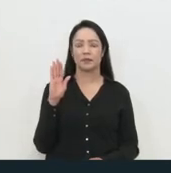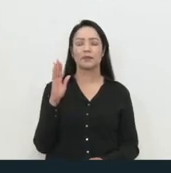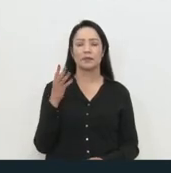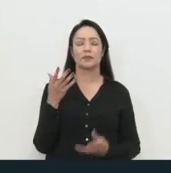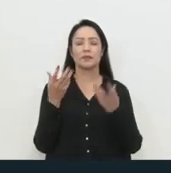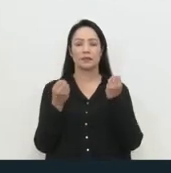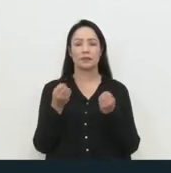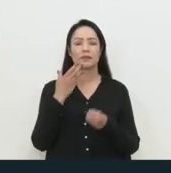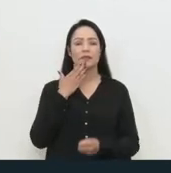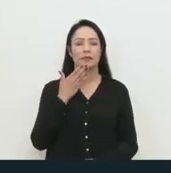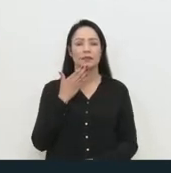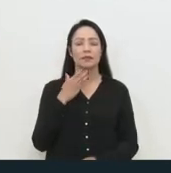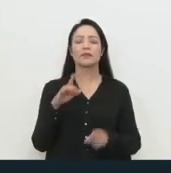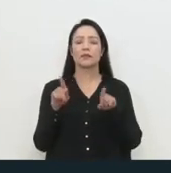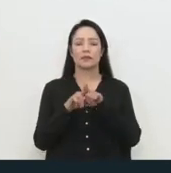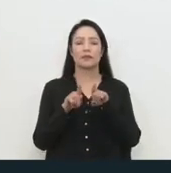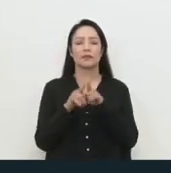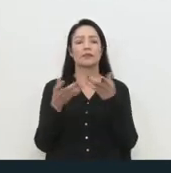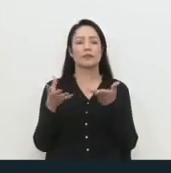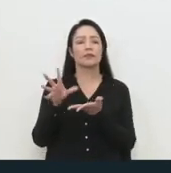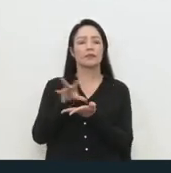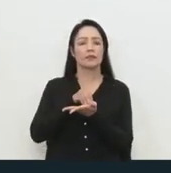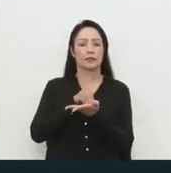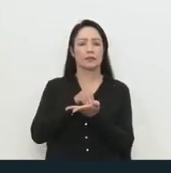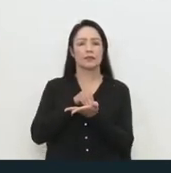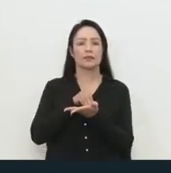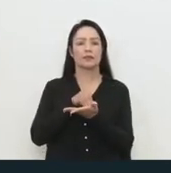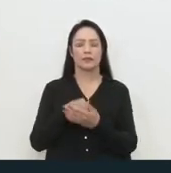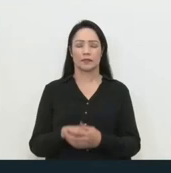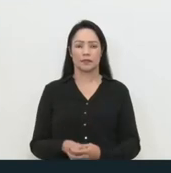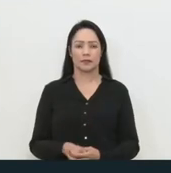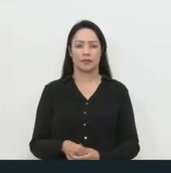gostaria também solicitar cópia dos